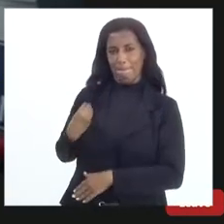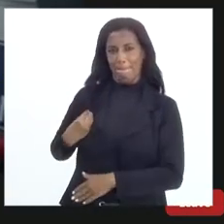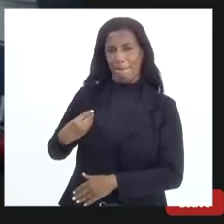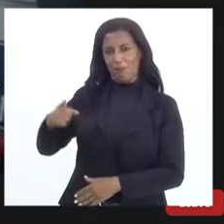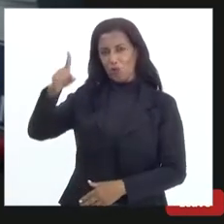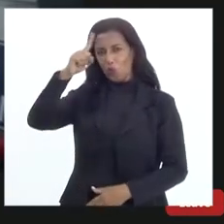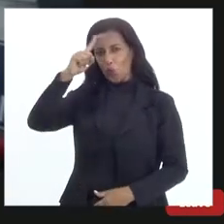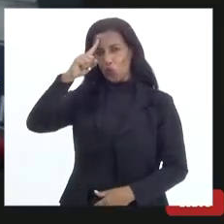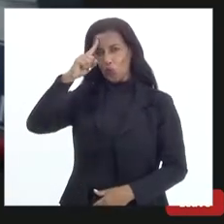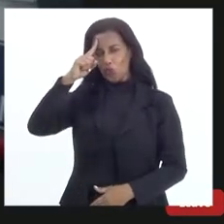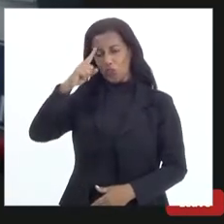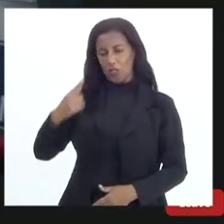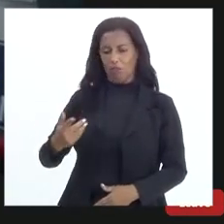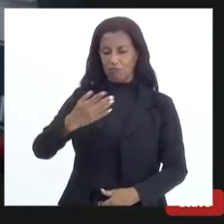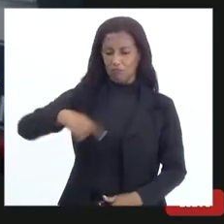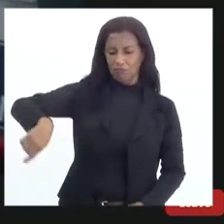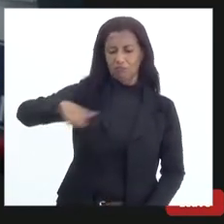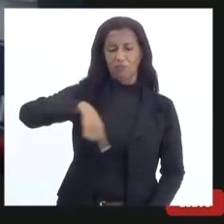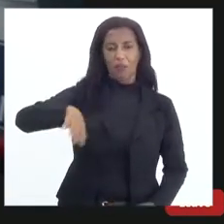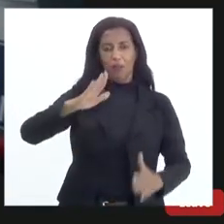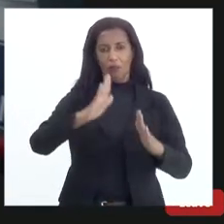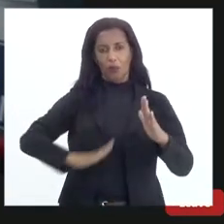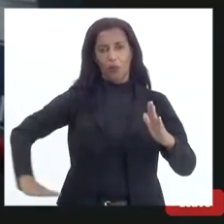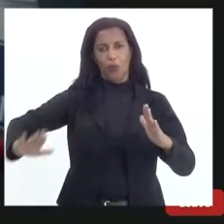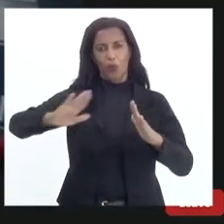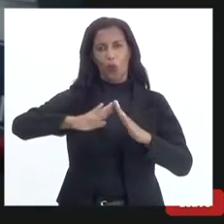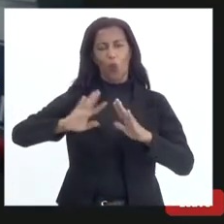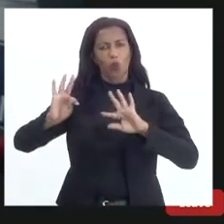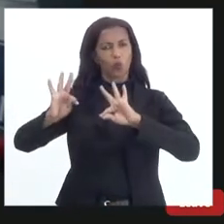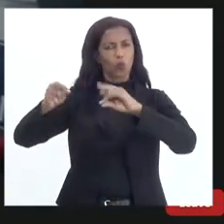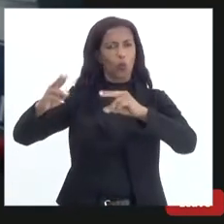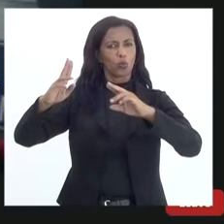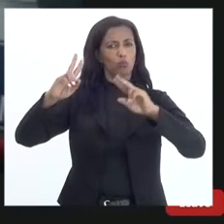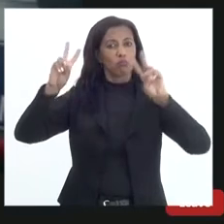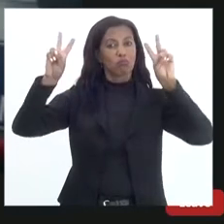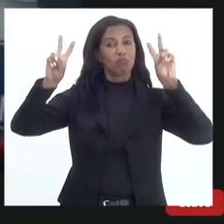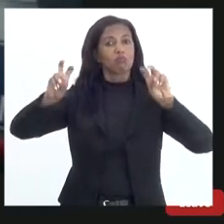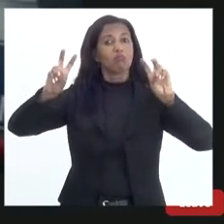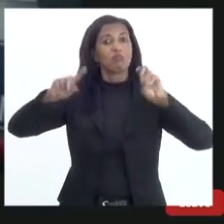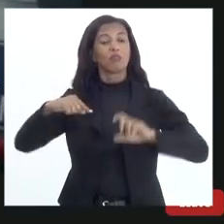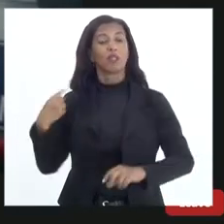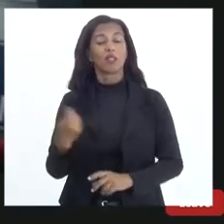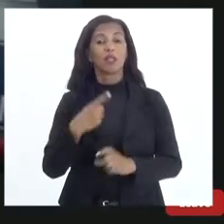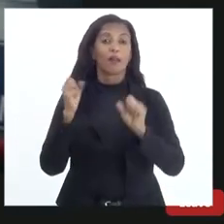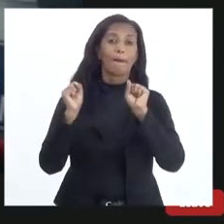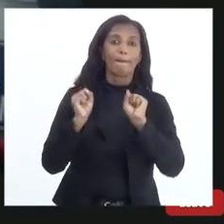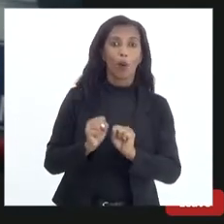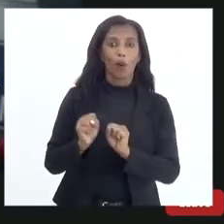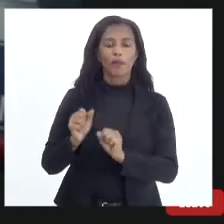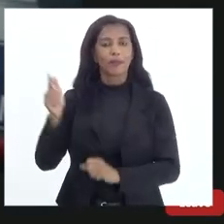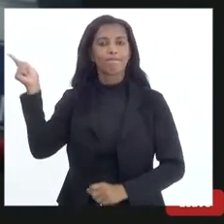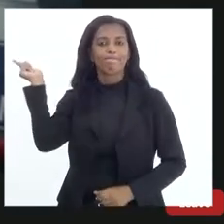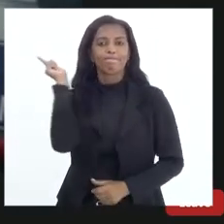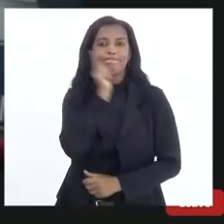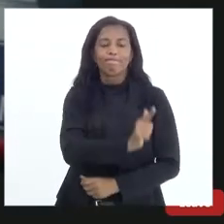do povo de terreiro, toda essa temática para que a gente possa superar isso que é